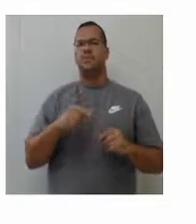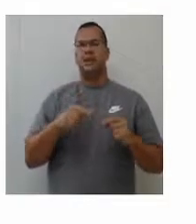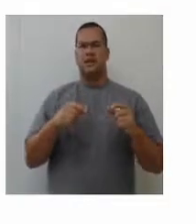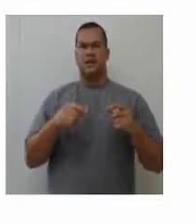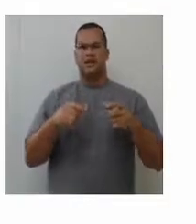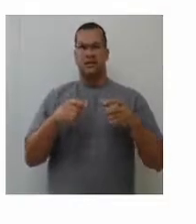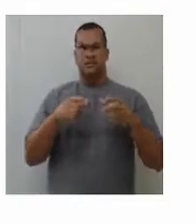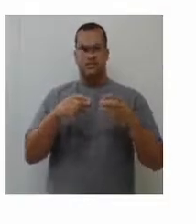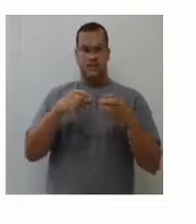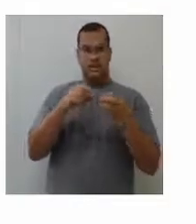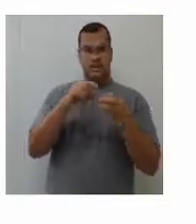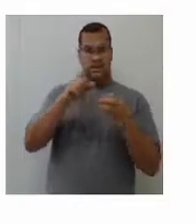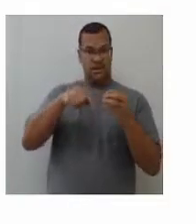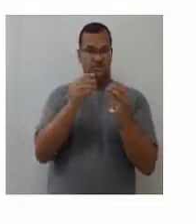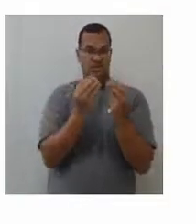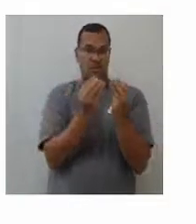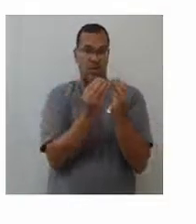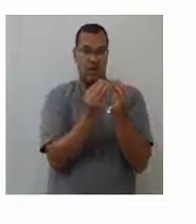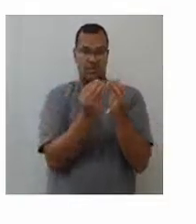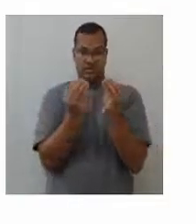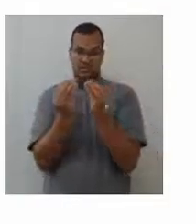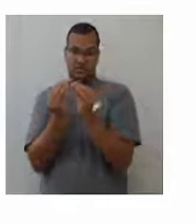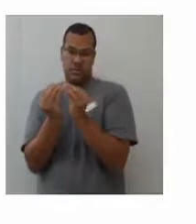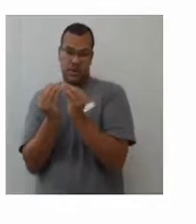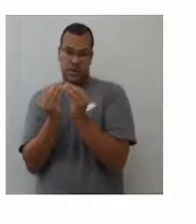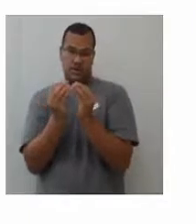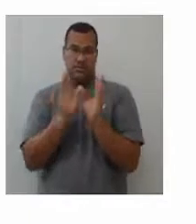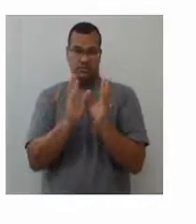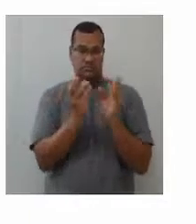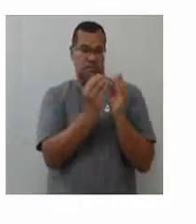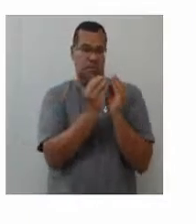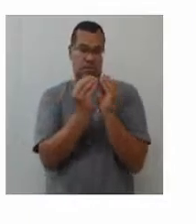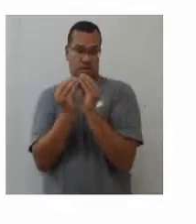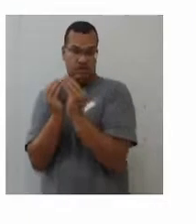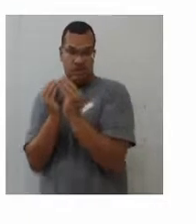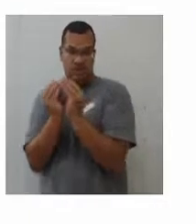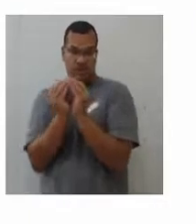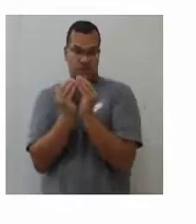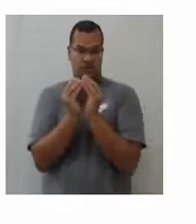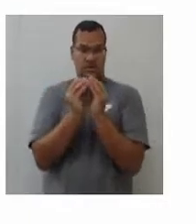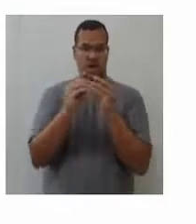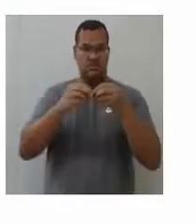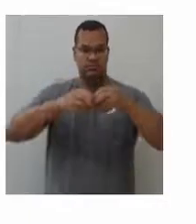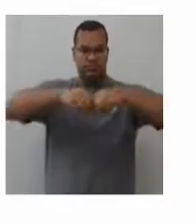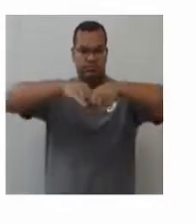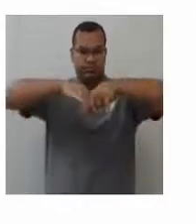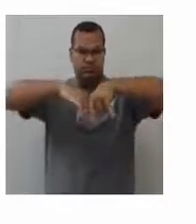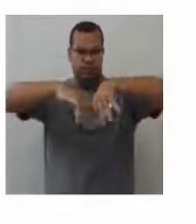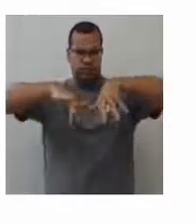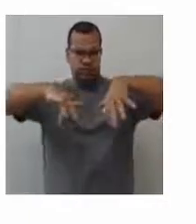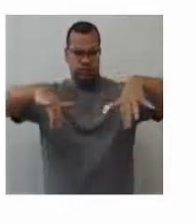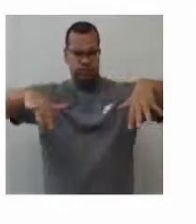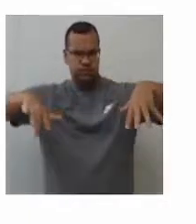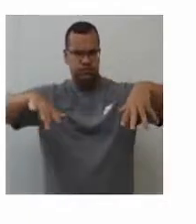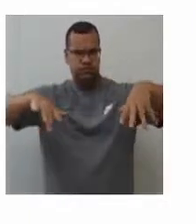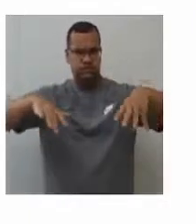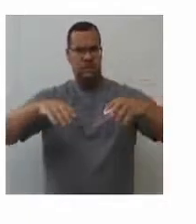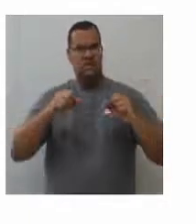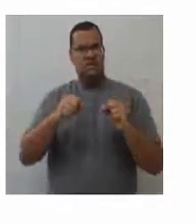das moléculas do disperso, a dispersão se classifica em